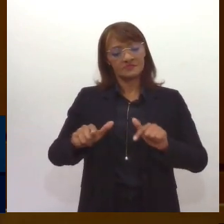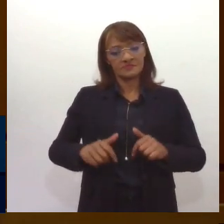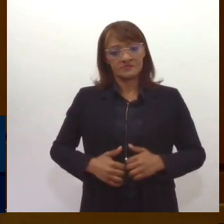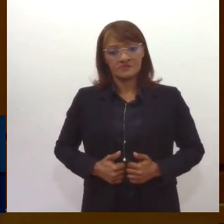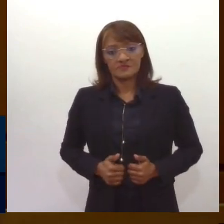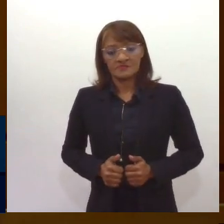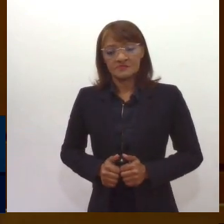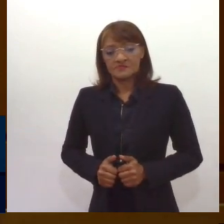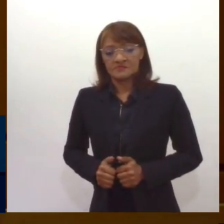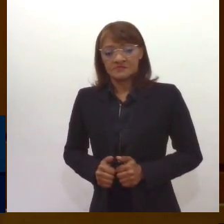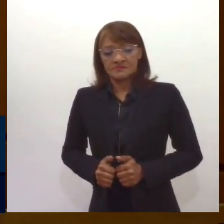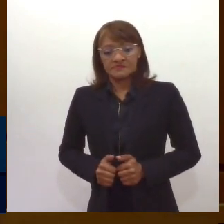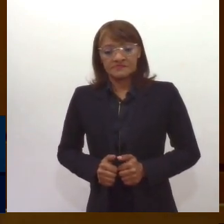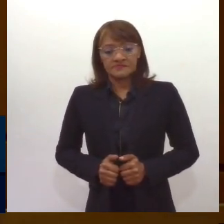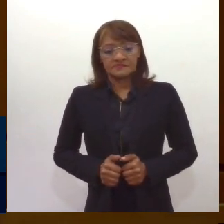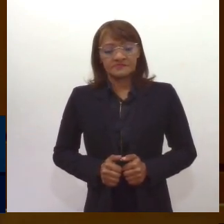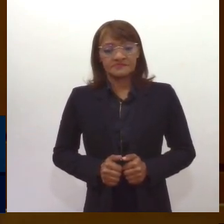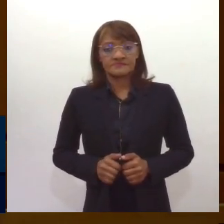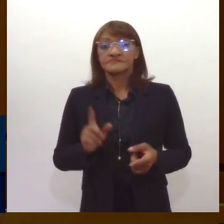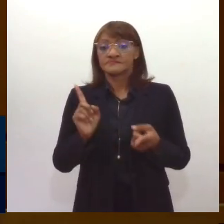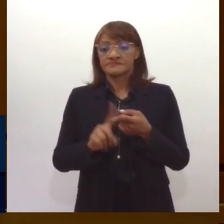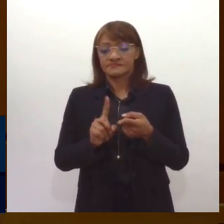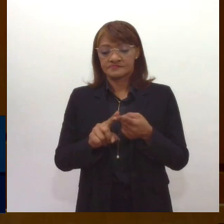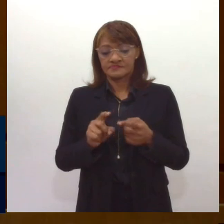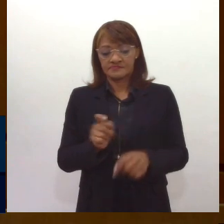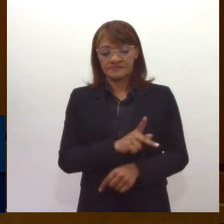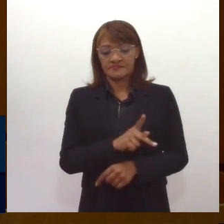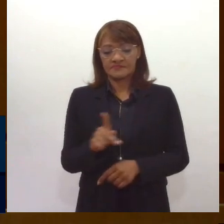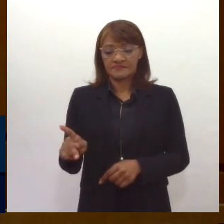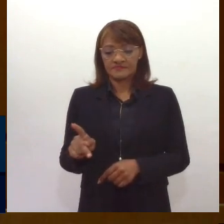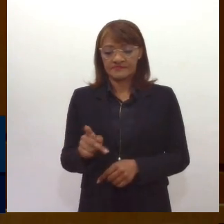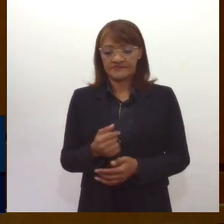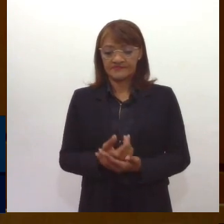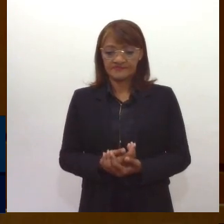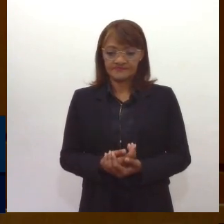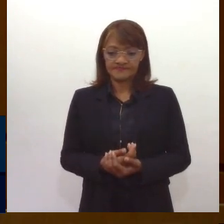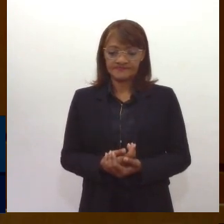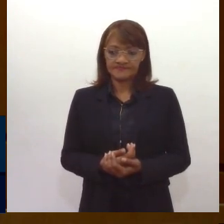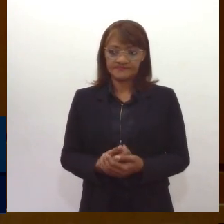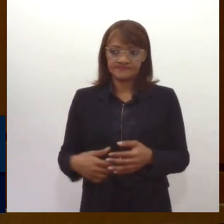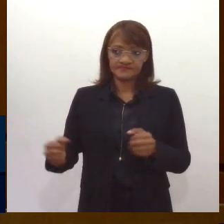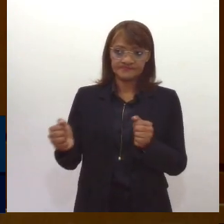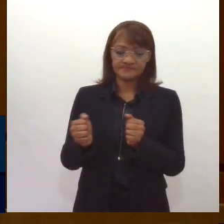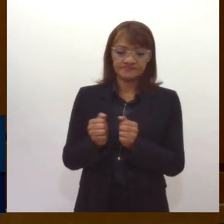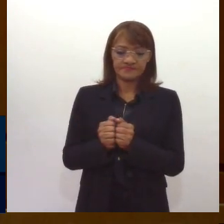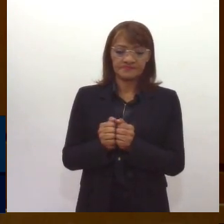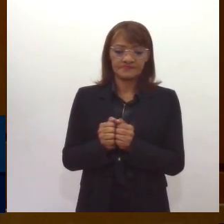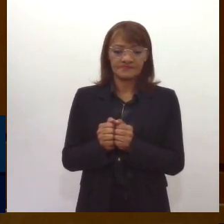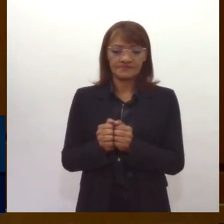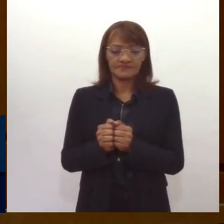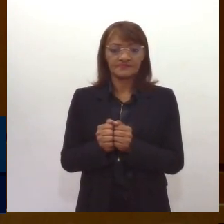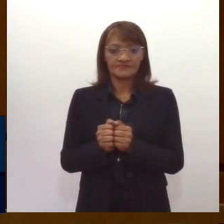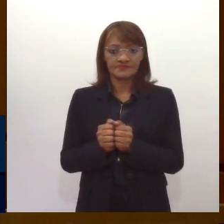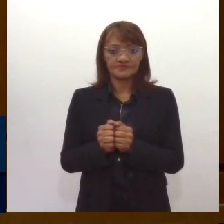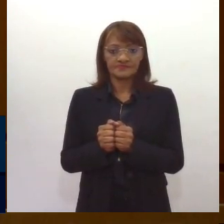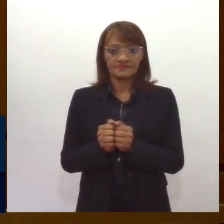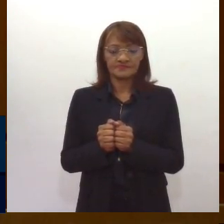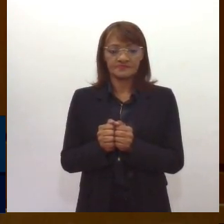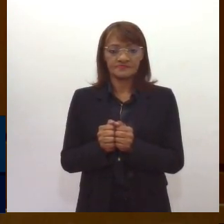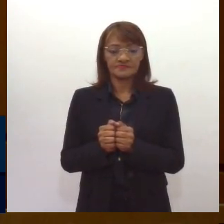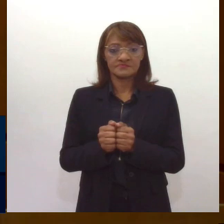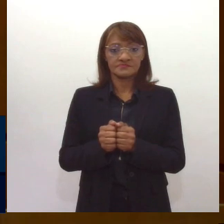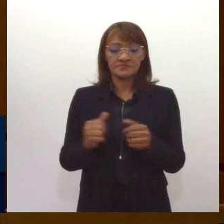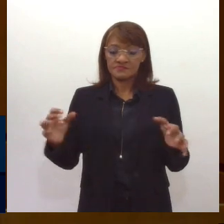Mas também, senhor presidente, conjuntamente com o pensamento do prefeito de São Cristóvão,